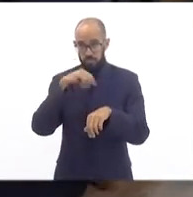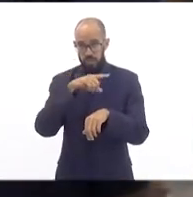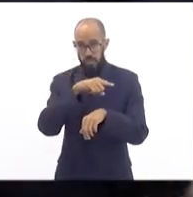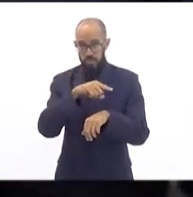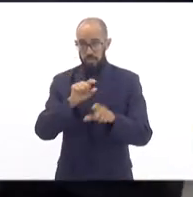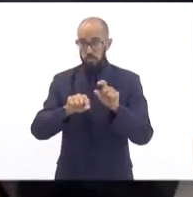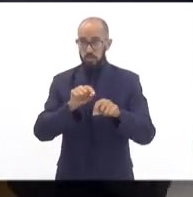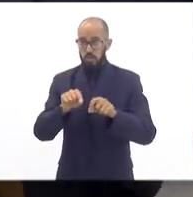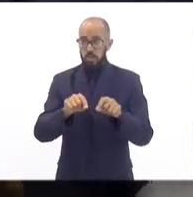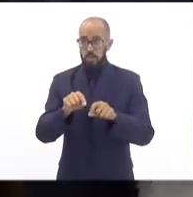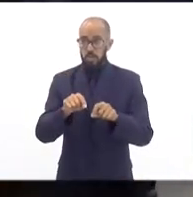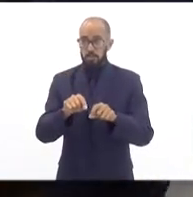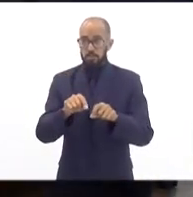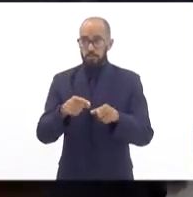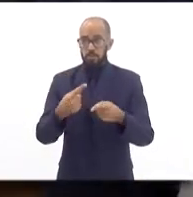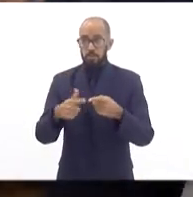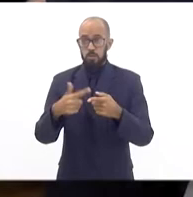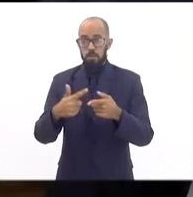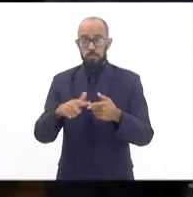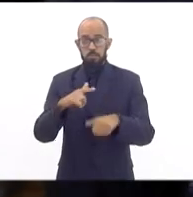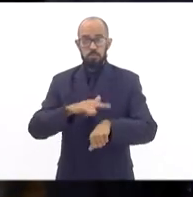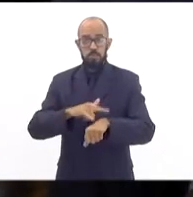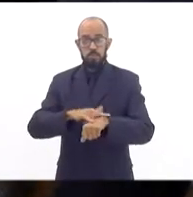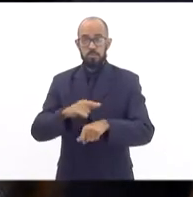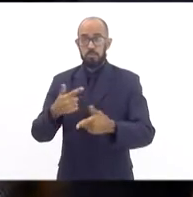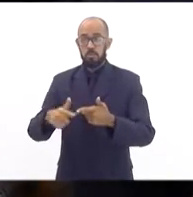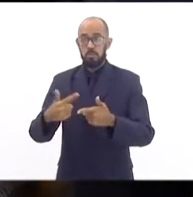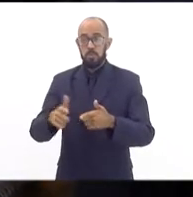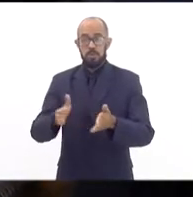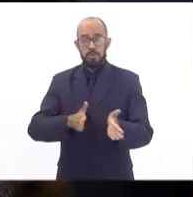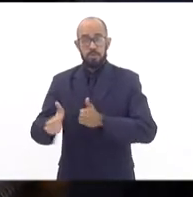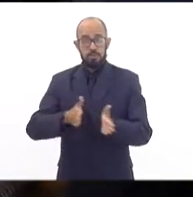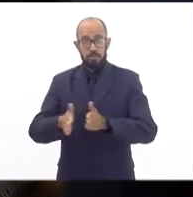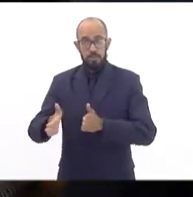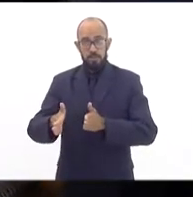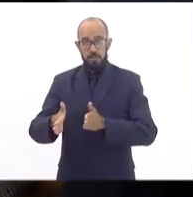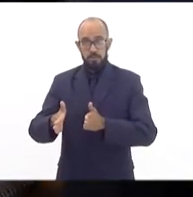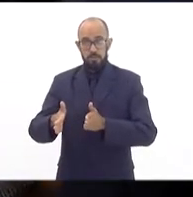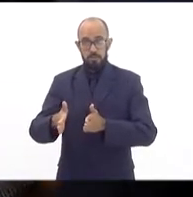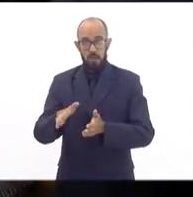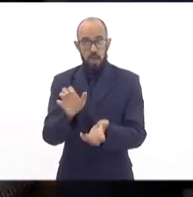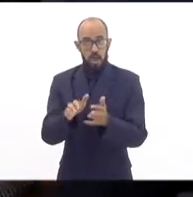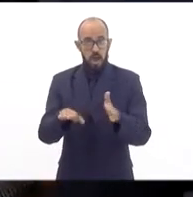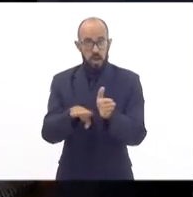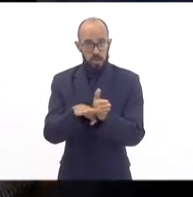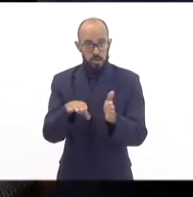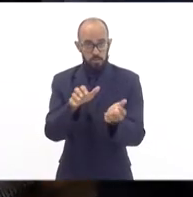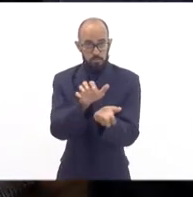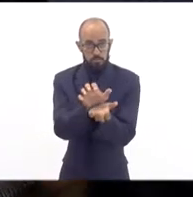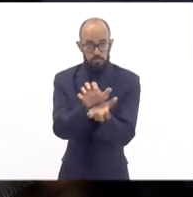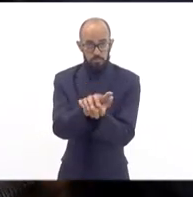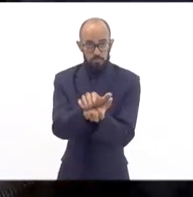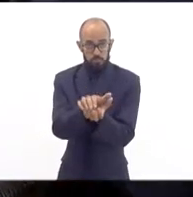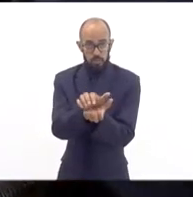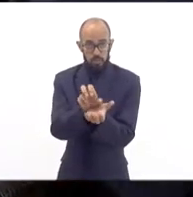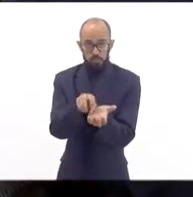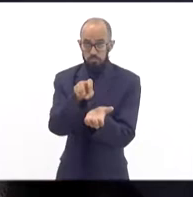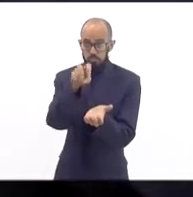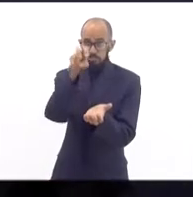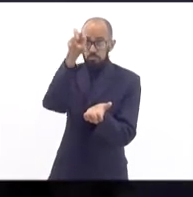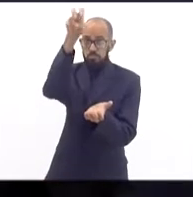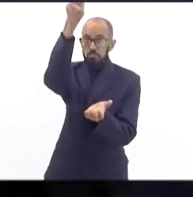deputada Marta Rocha, tem a questão da acessibilidade. A estação de Santa Cruz é tudo degrau, só